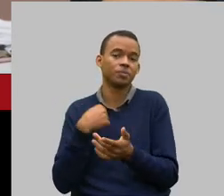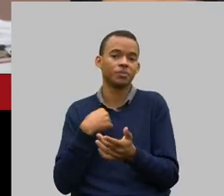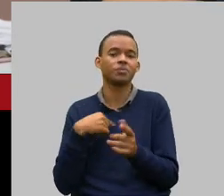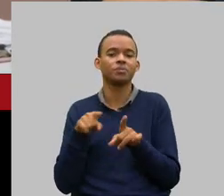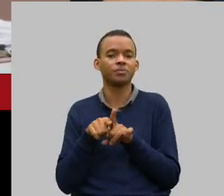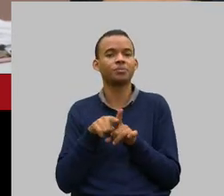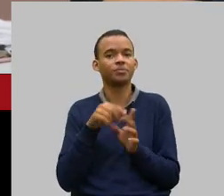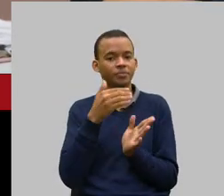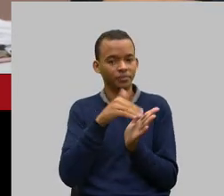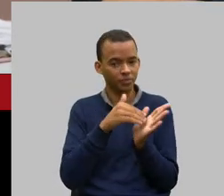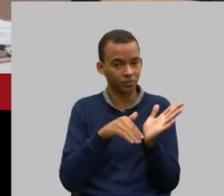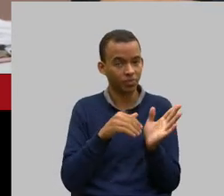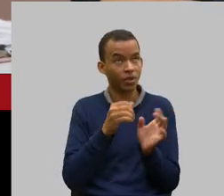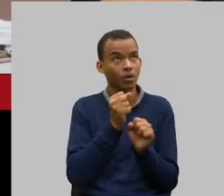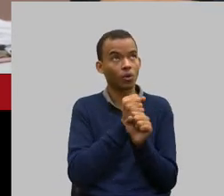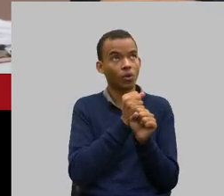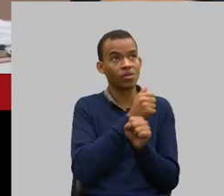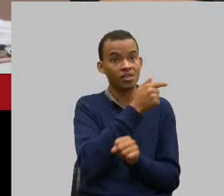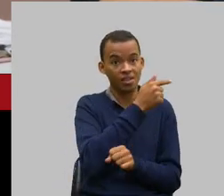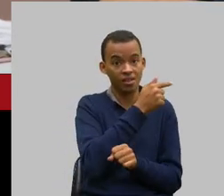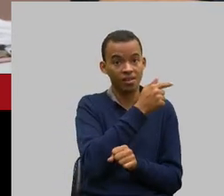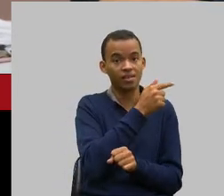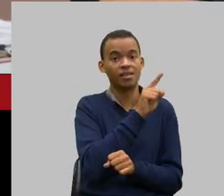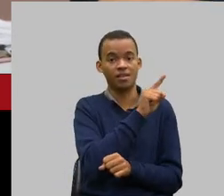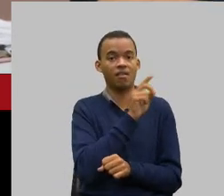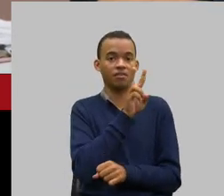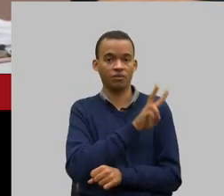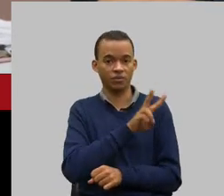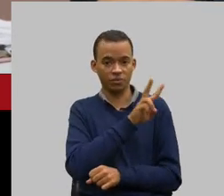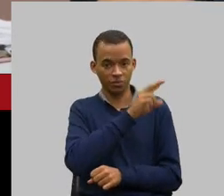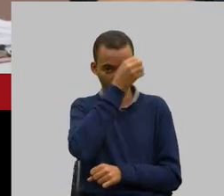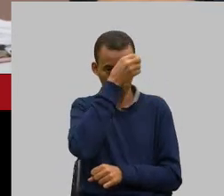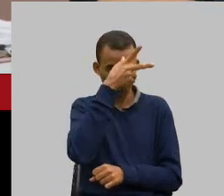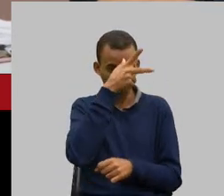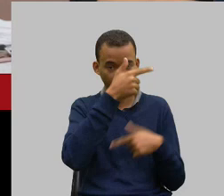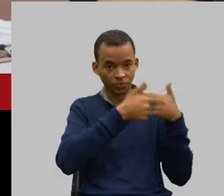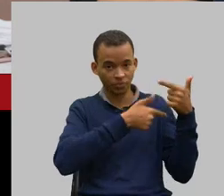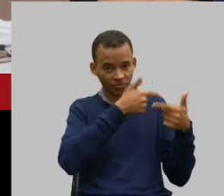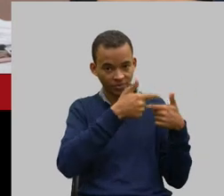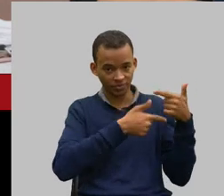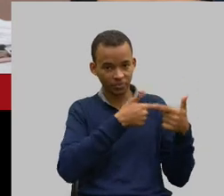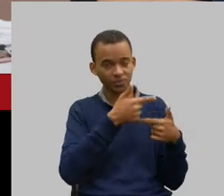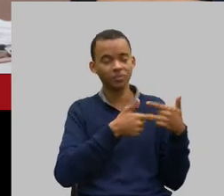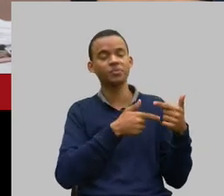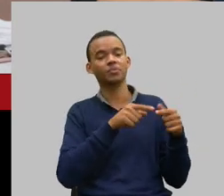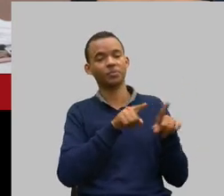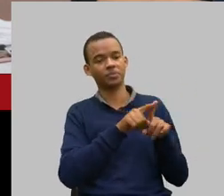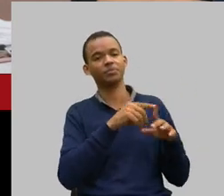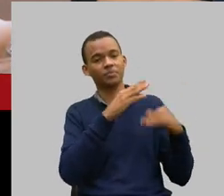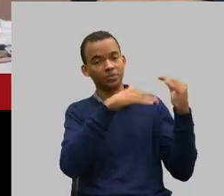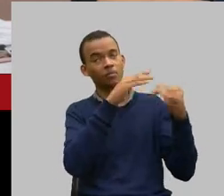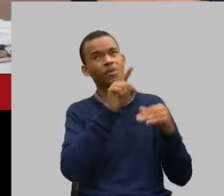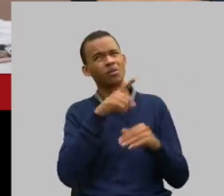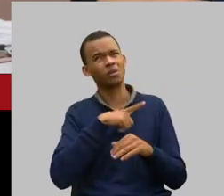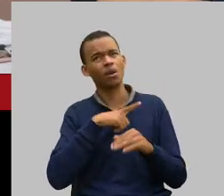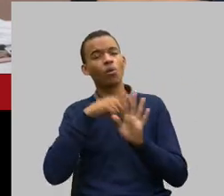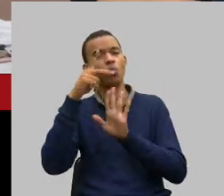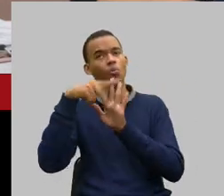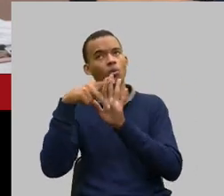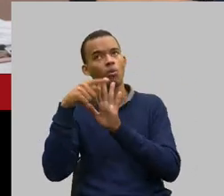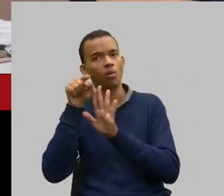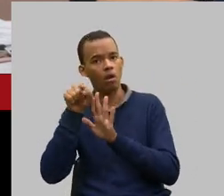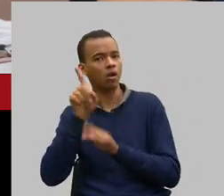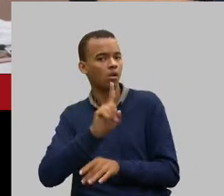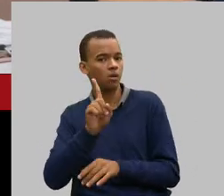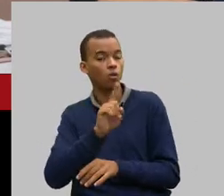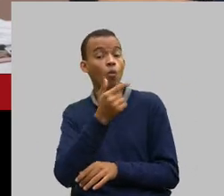fui no nos últimos quase 7 anos em Vespasiano E lá eu tive a oportunidade não através desse programa do governo do estado mas através de recursos próprios